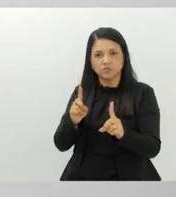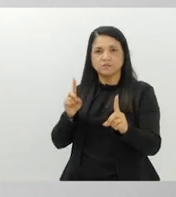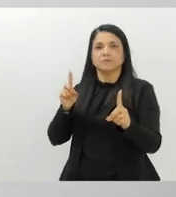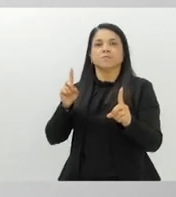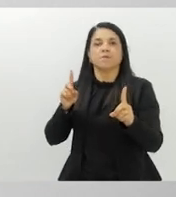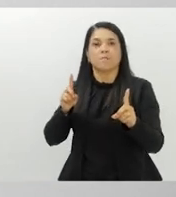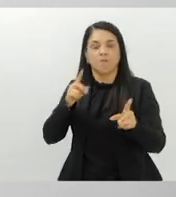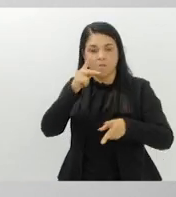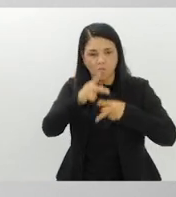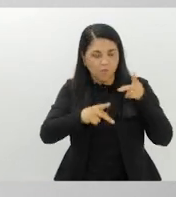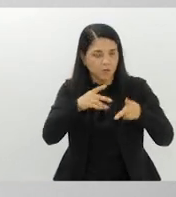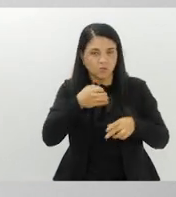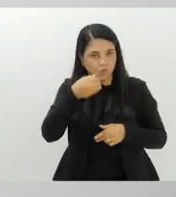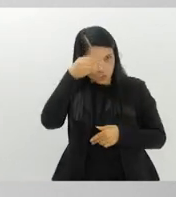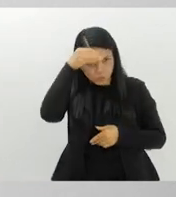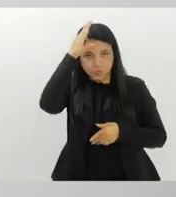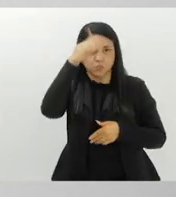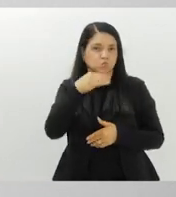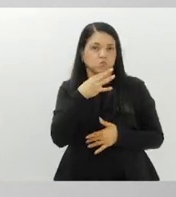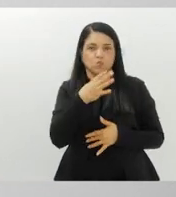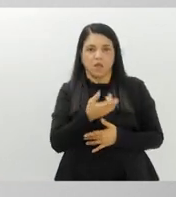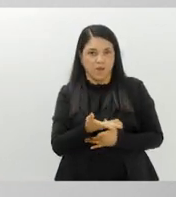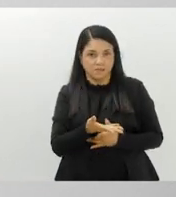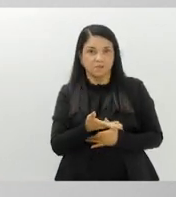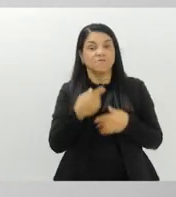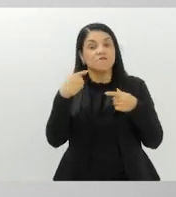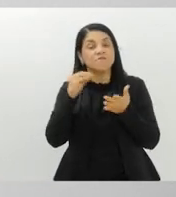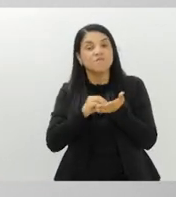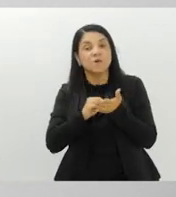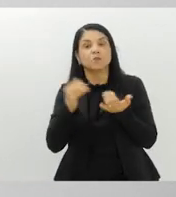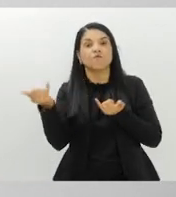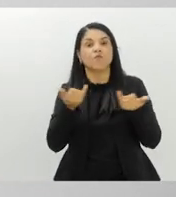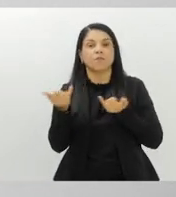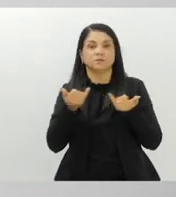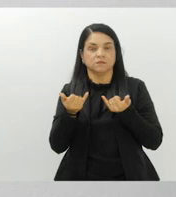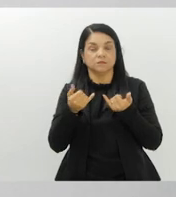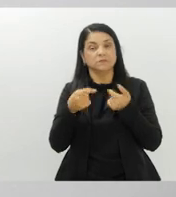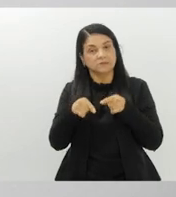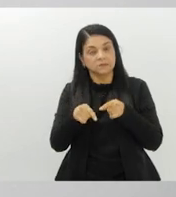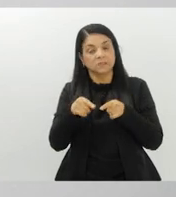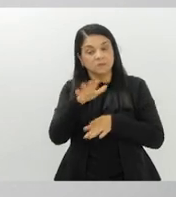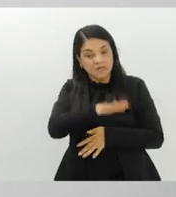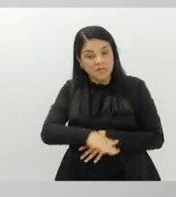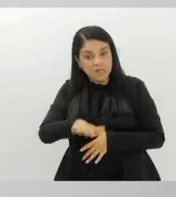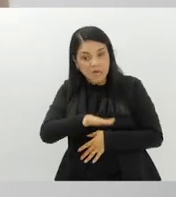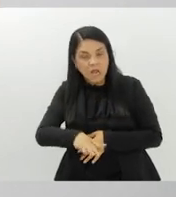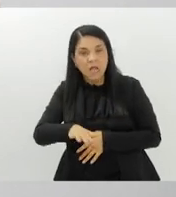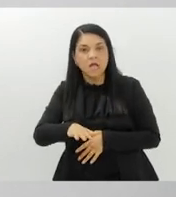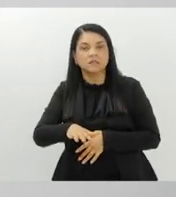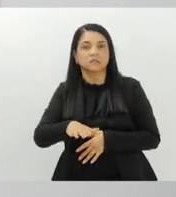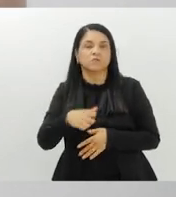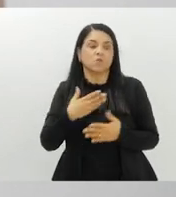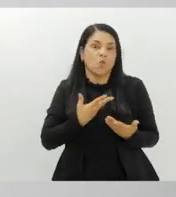população, é porque está faltando informação. E essa informação, com certeza, vai chegar para uma criança ou para um adolescente de uma escola muito